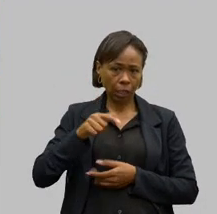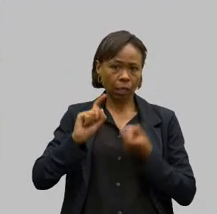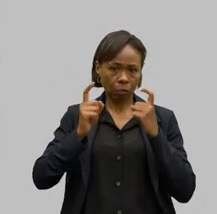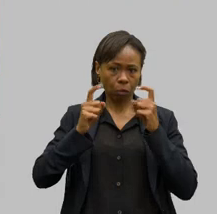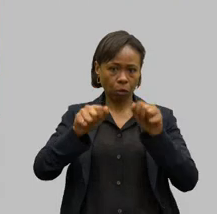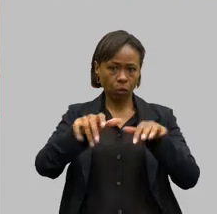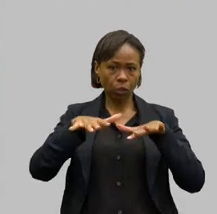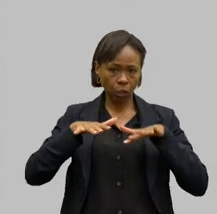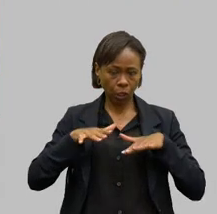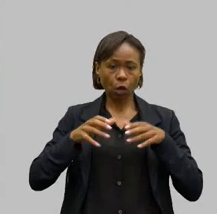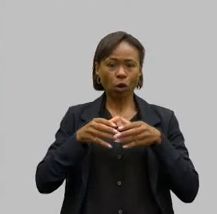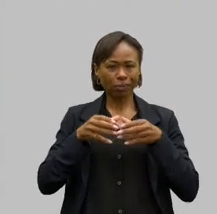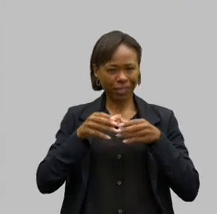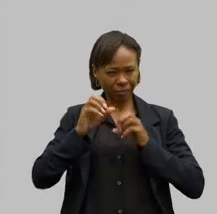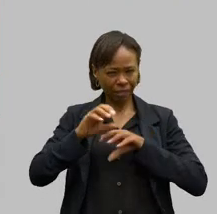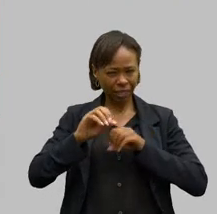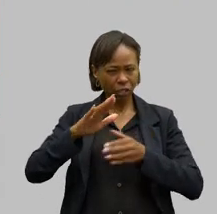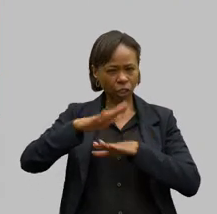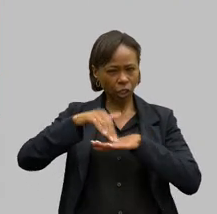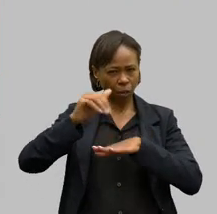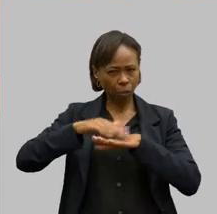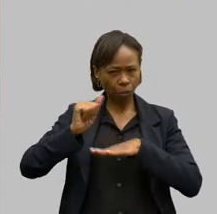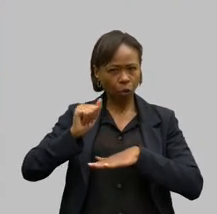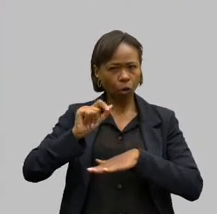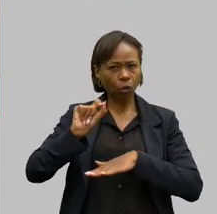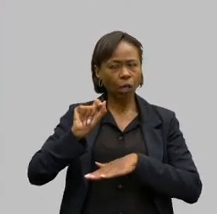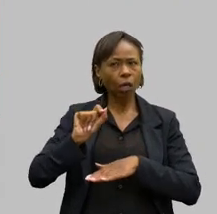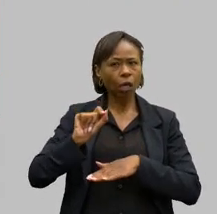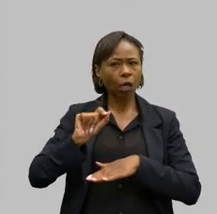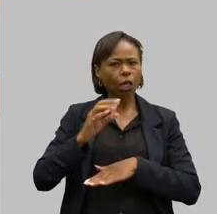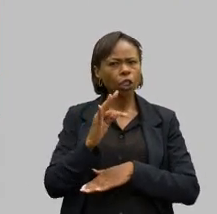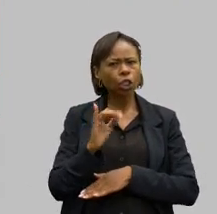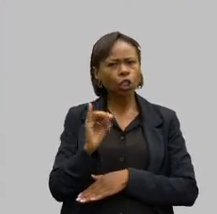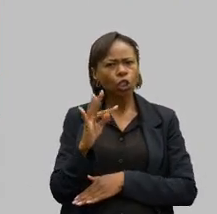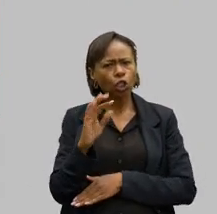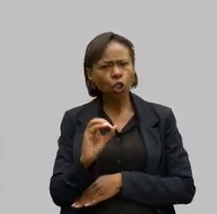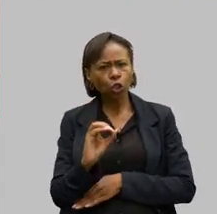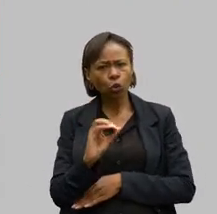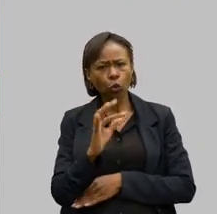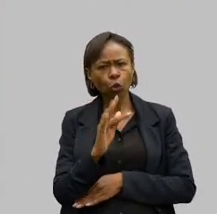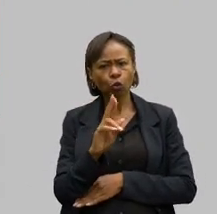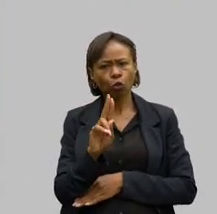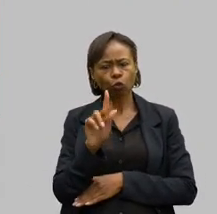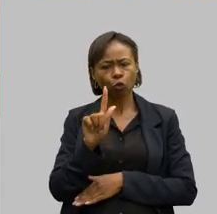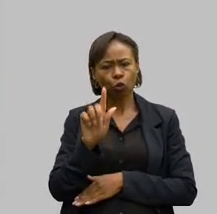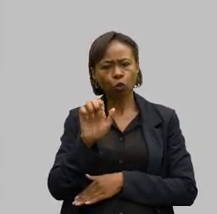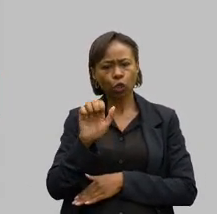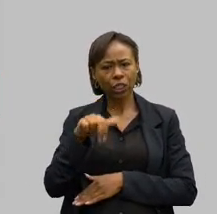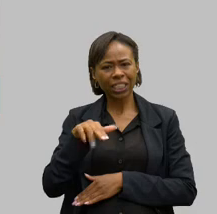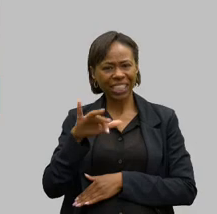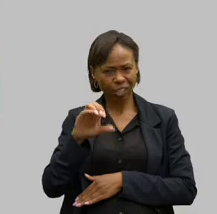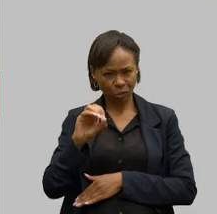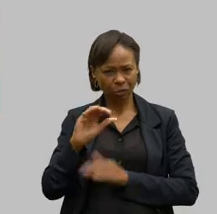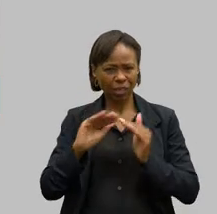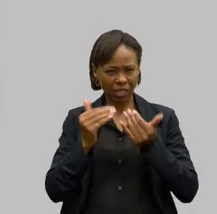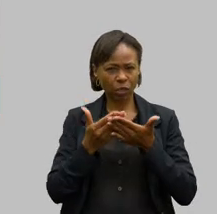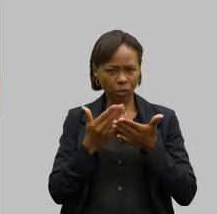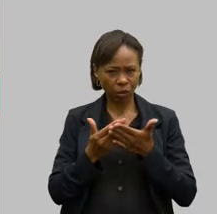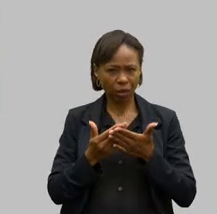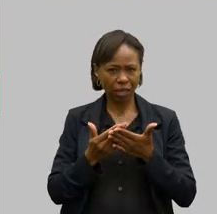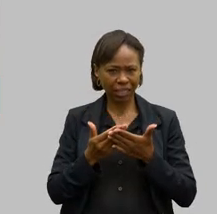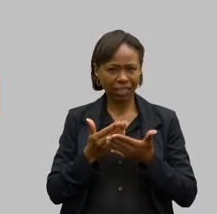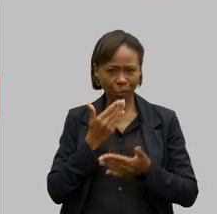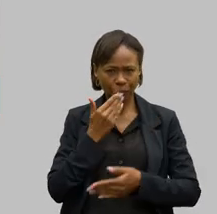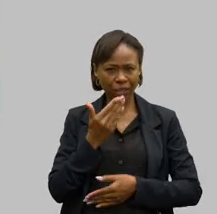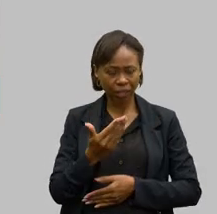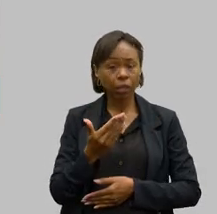Comissão de Educação chamou, se não me engano, foi a escola de Tito Furgêncio, que está solicitando e que será analisada, porque eu fiquei sabendo, eu falei, é